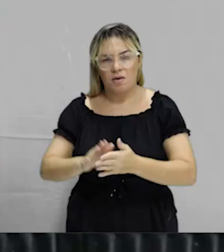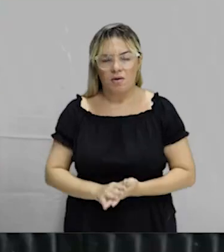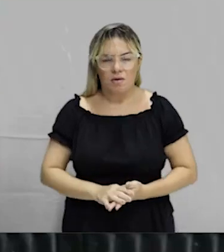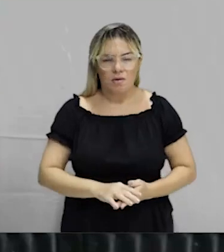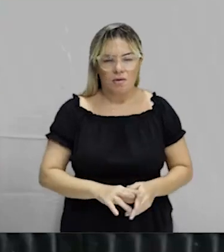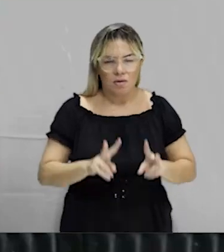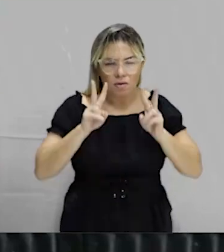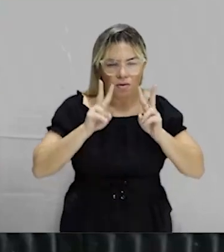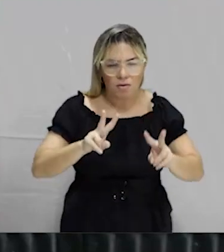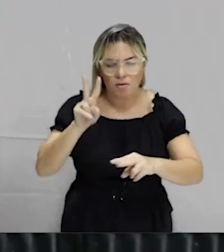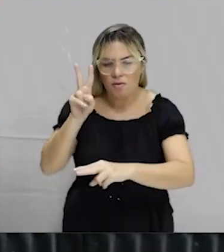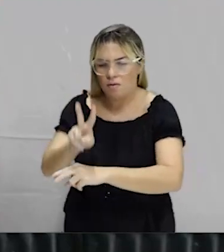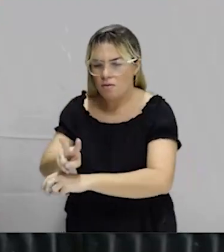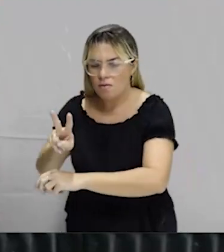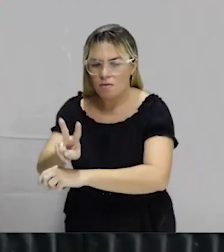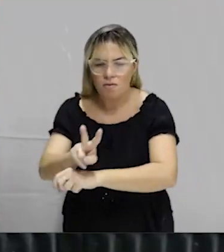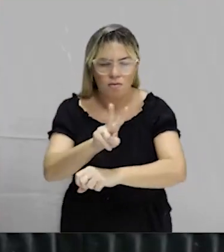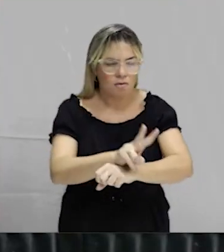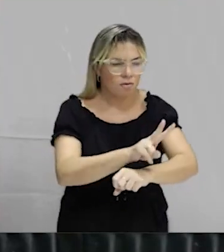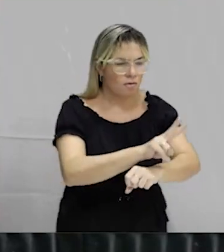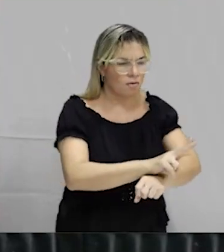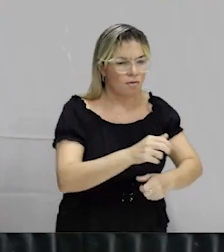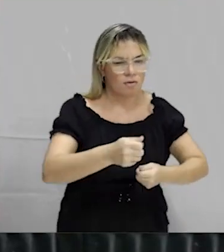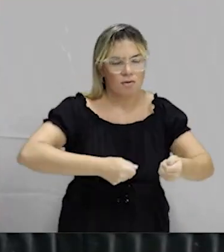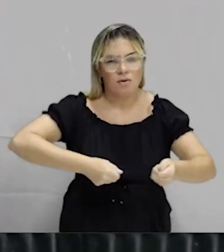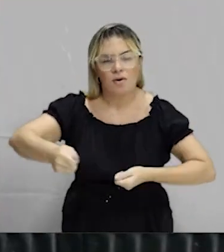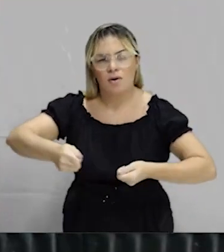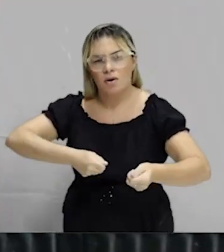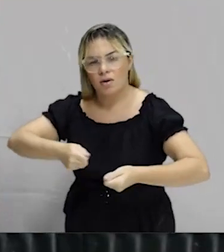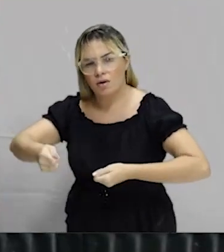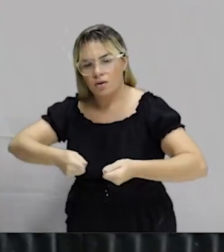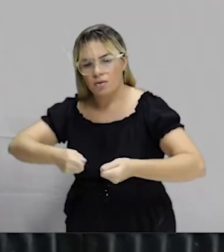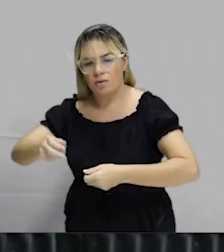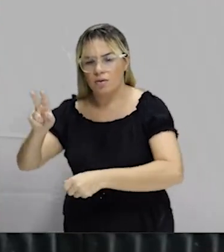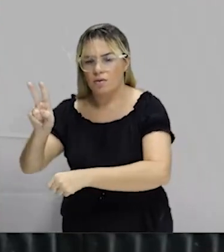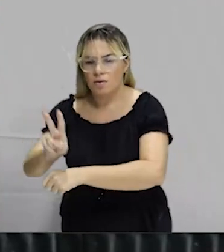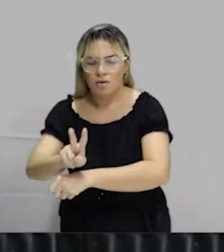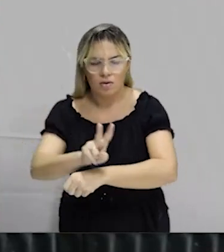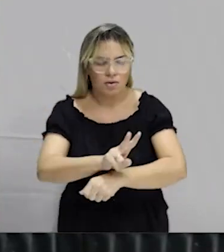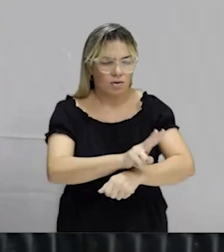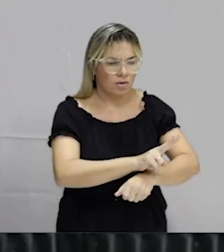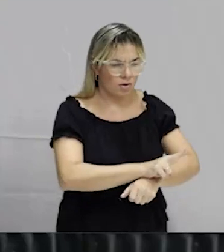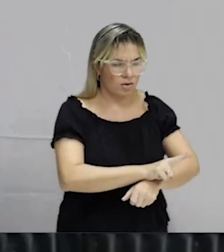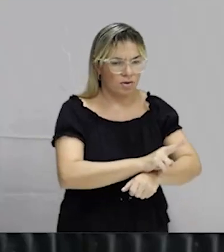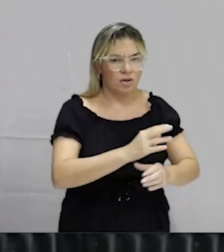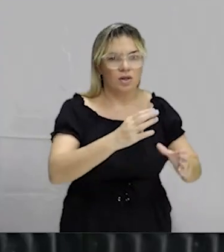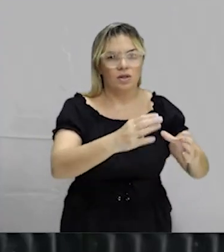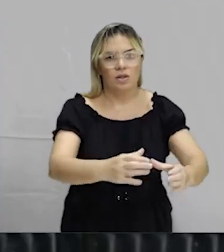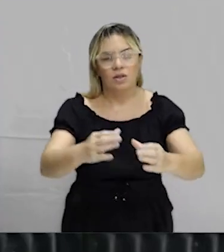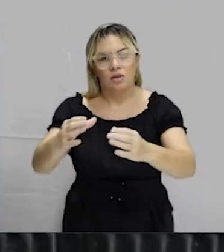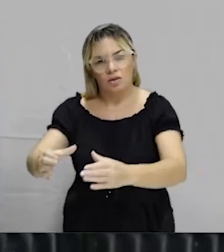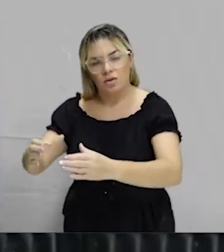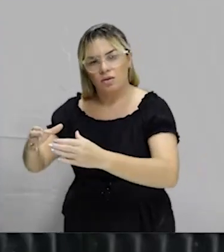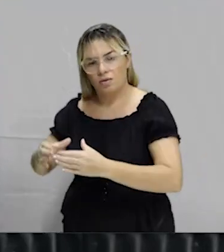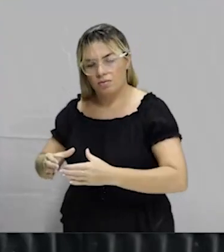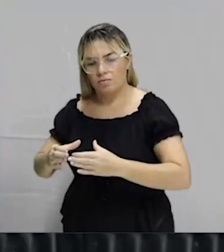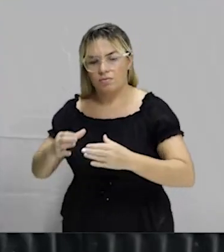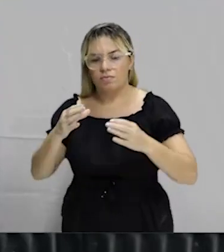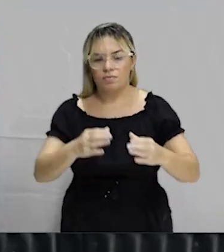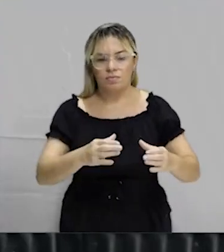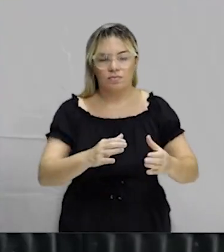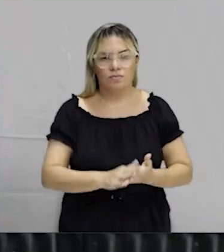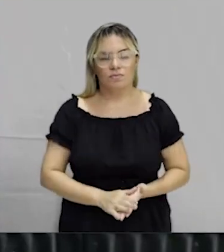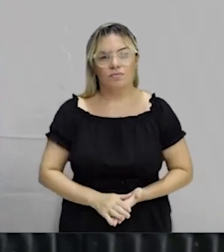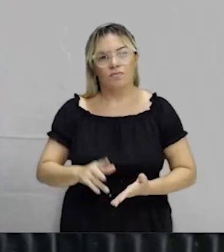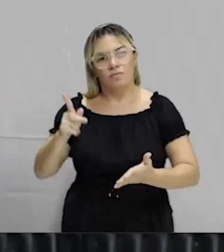fiscais, principalmente os controles da fiscalização dessas províncias, essas províncias,